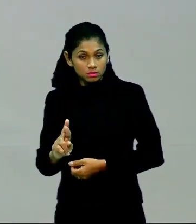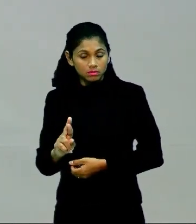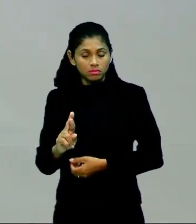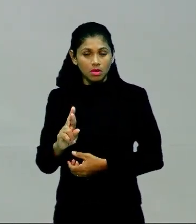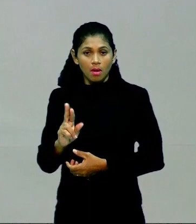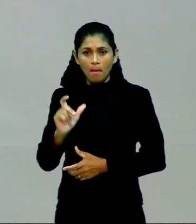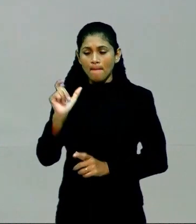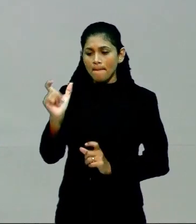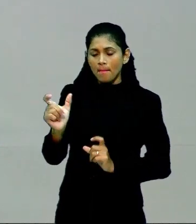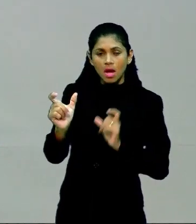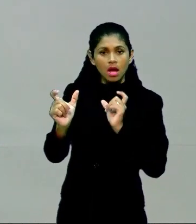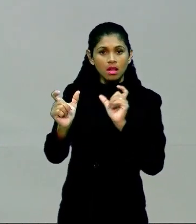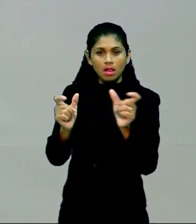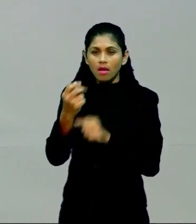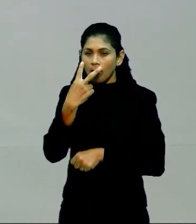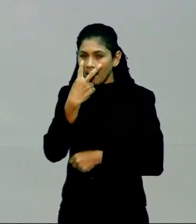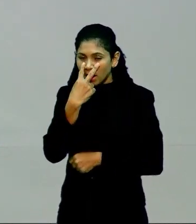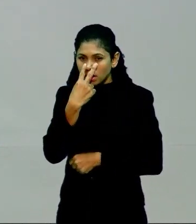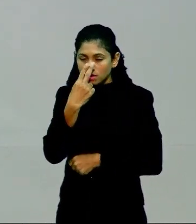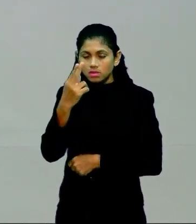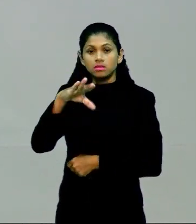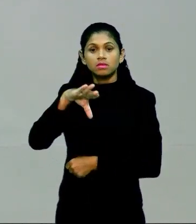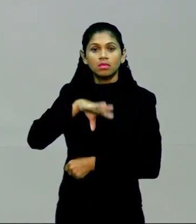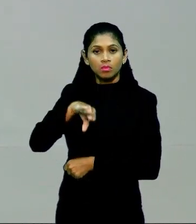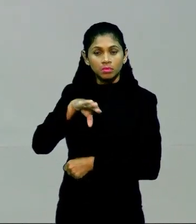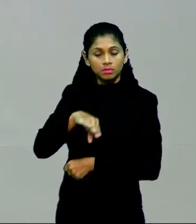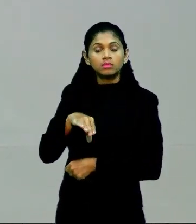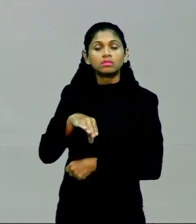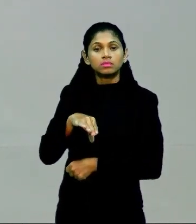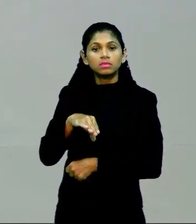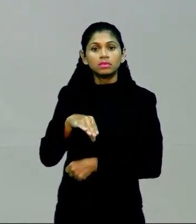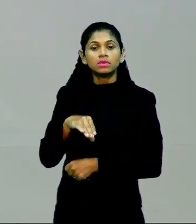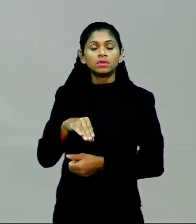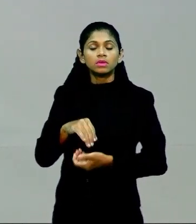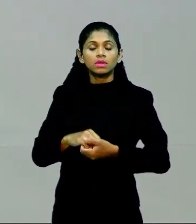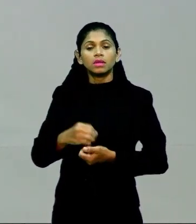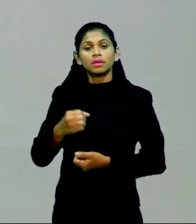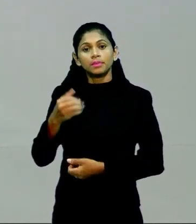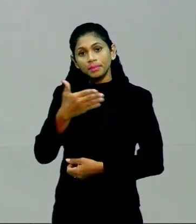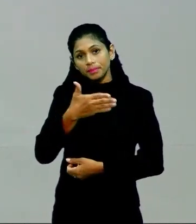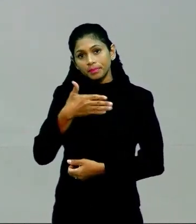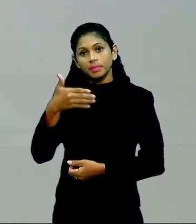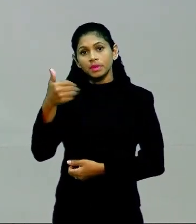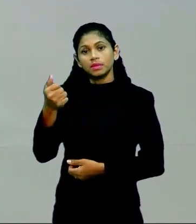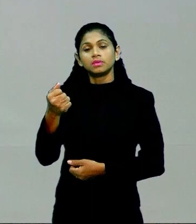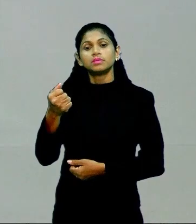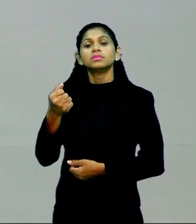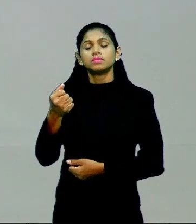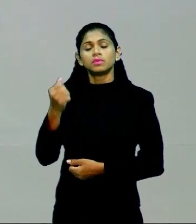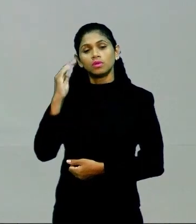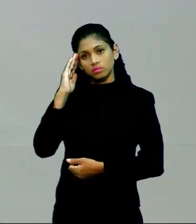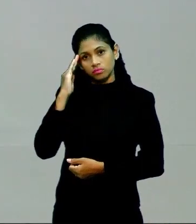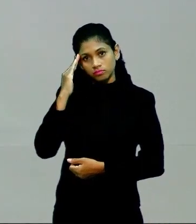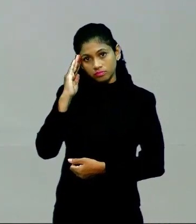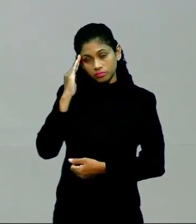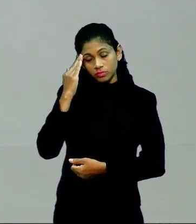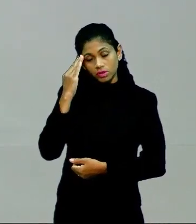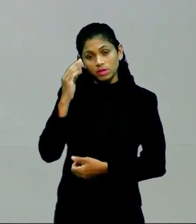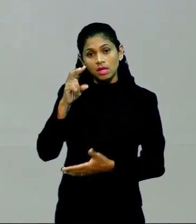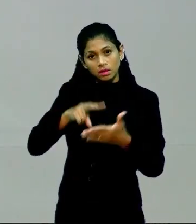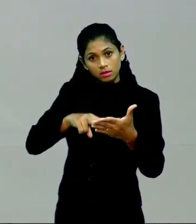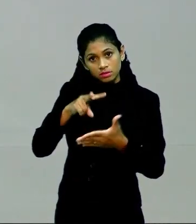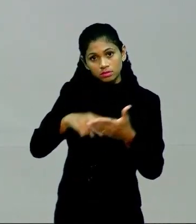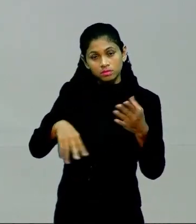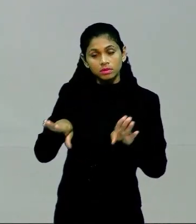que são aquelas parecidas com a língua portuguesa, e então vai ficar muito melhor o seu entendimento e a sua